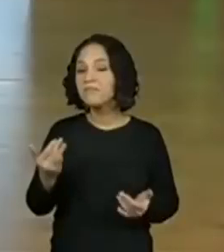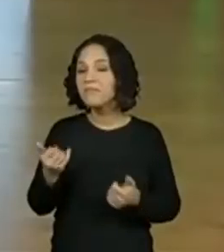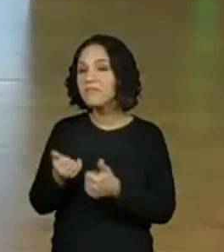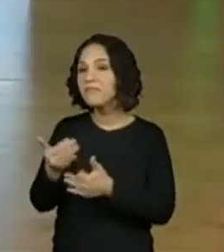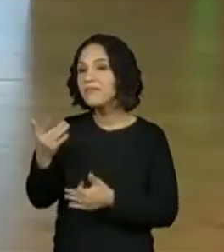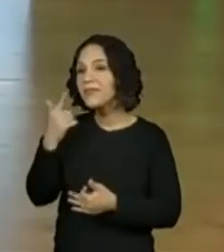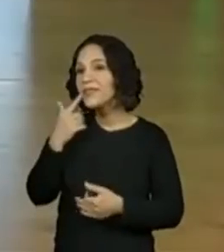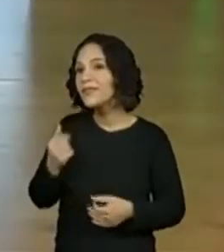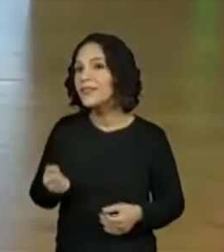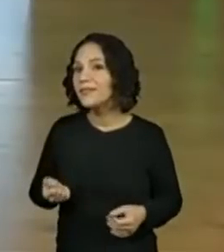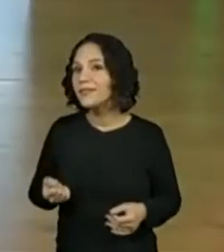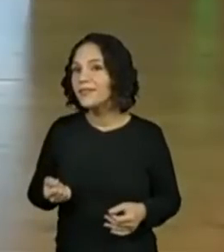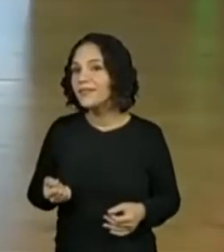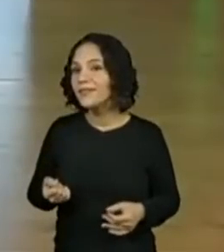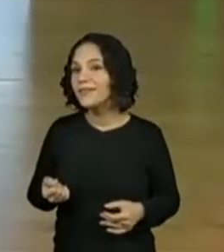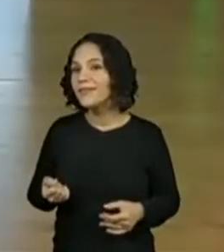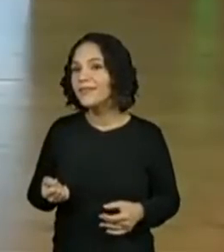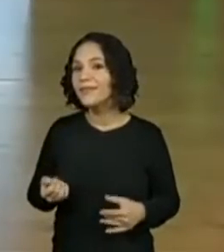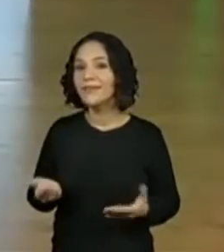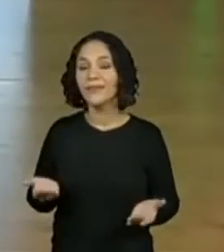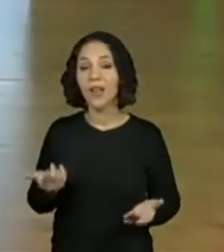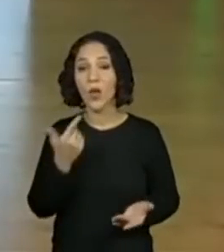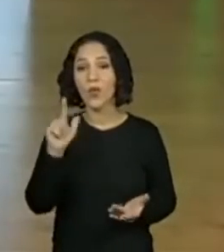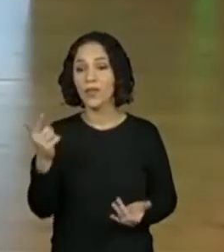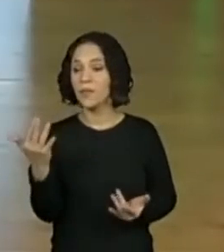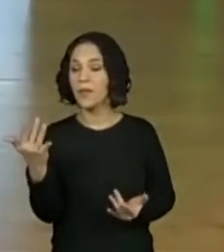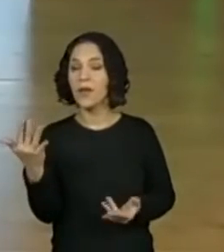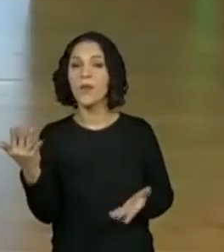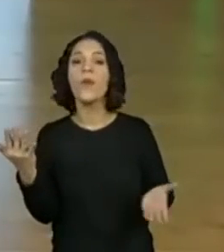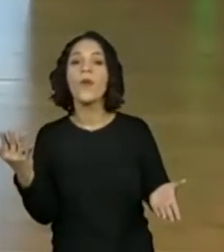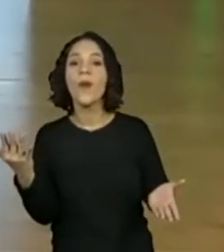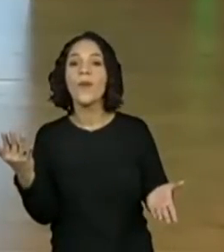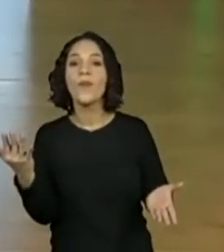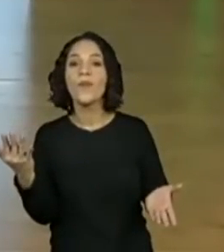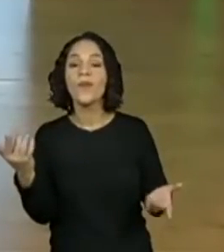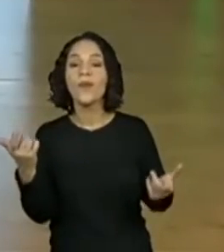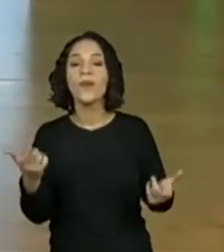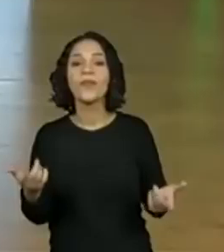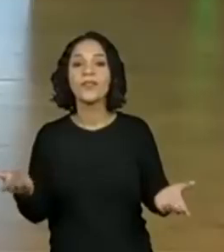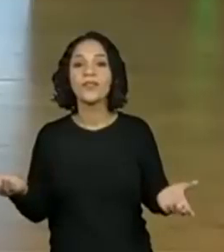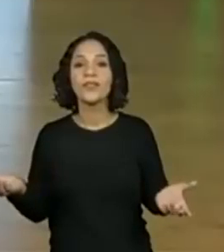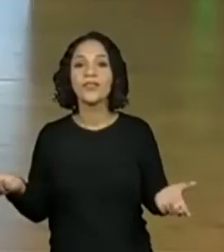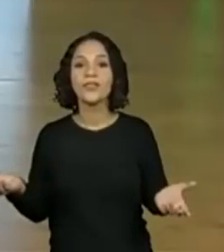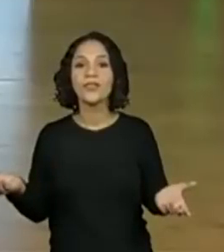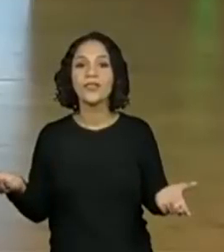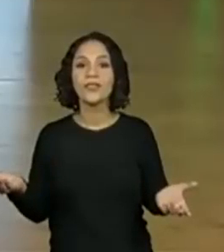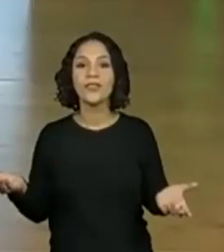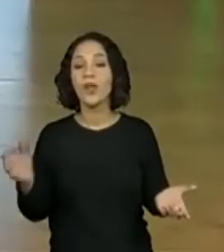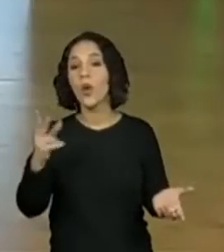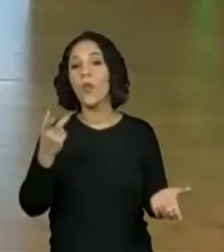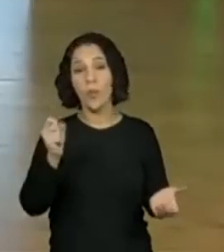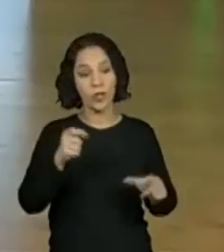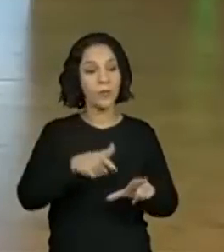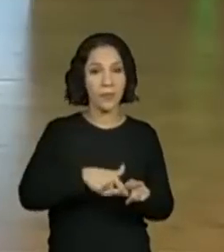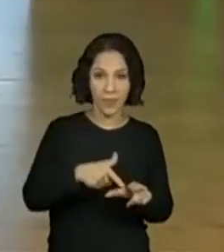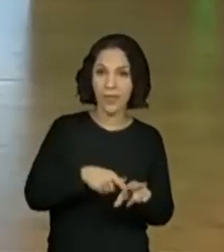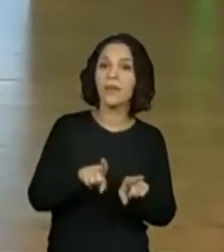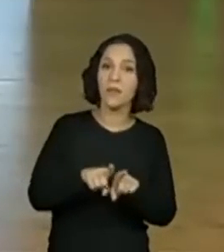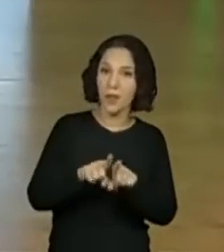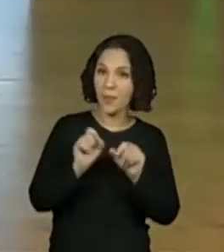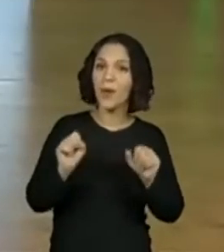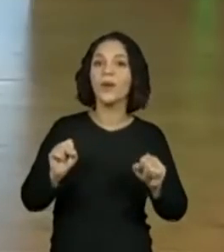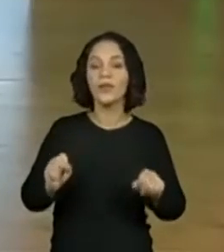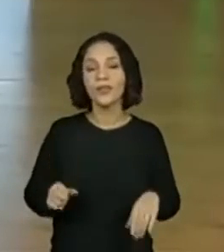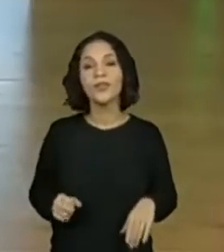O que, que ela coloca? Qual, onde ela coloca a outra mão? Né? Vai ter que ser aí com a mão neste momento. Ou o pé. Pode ser o pé